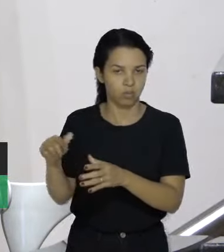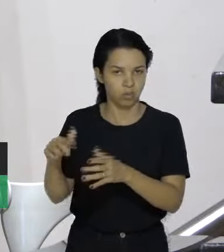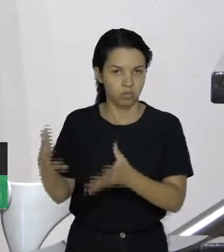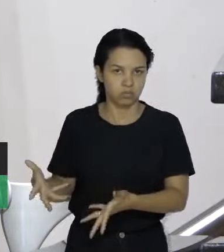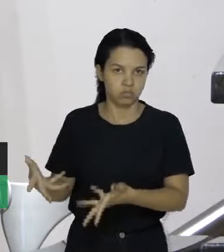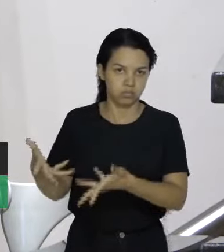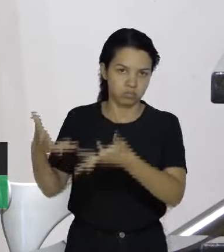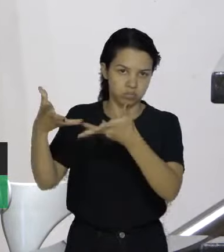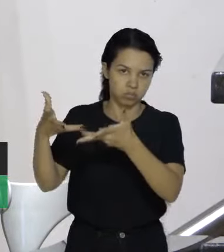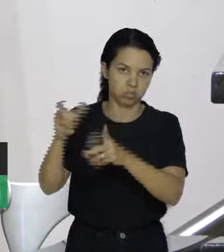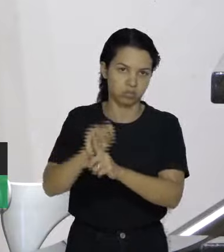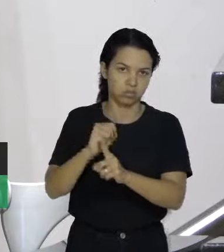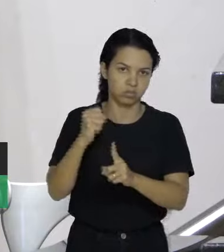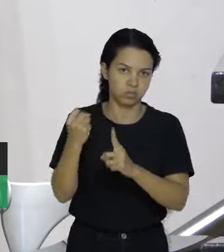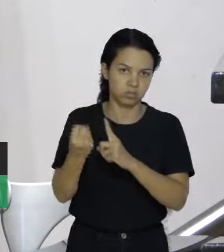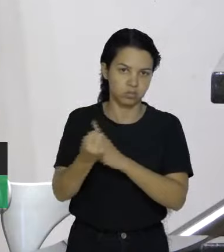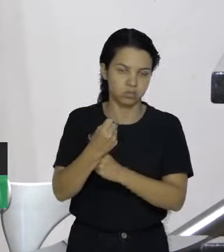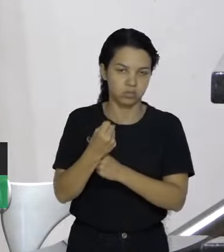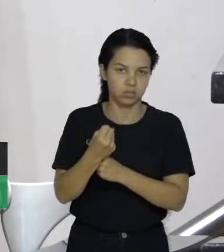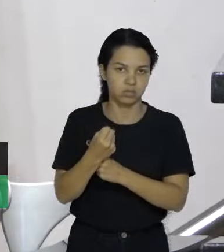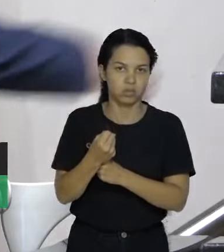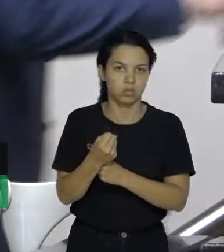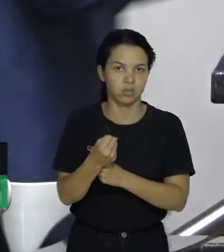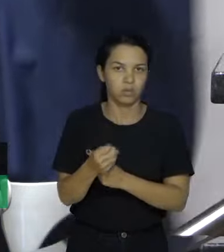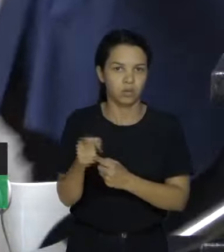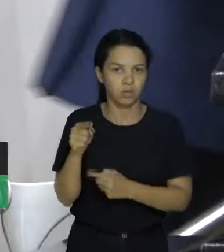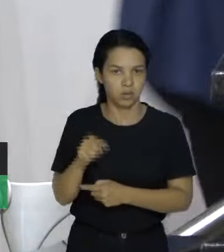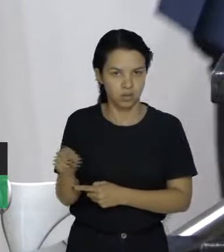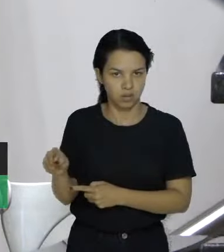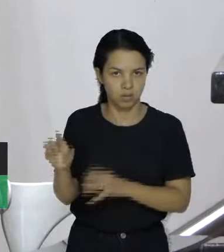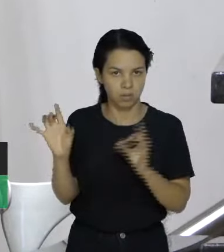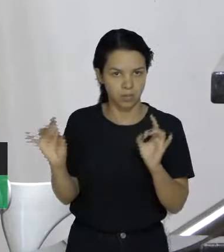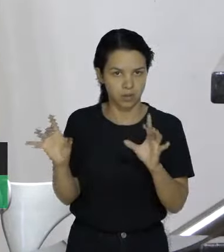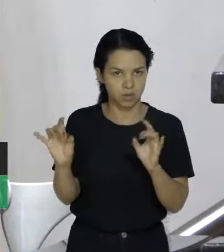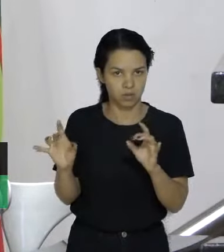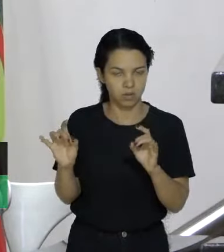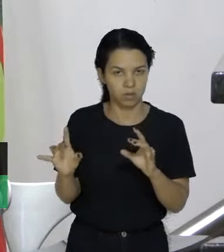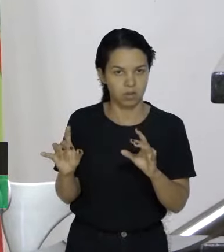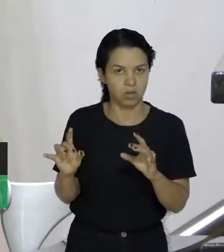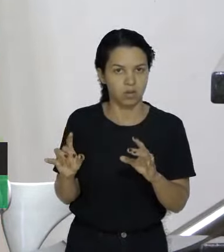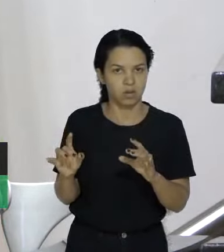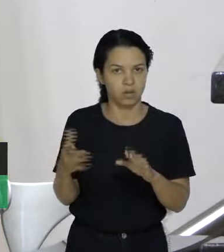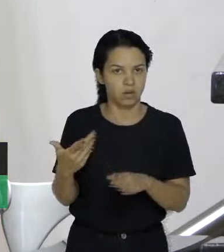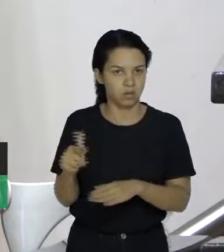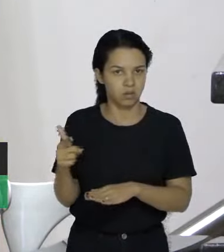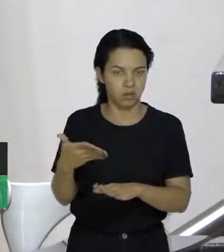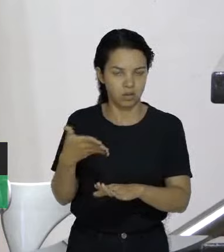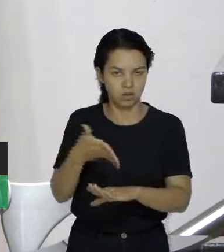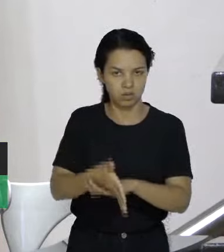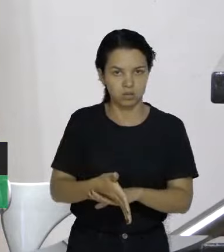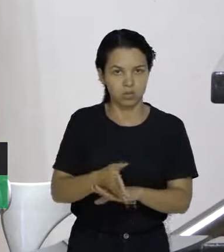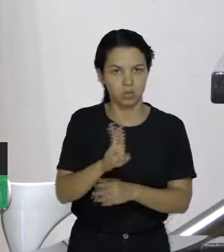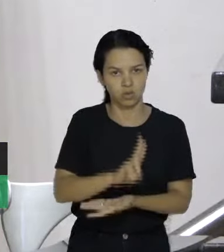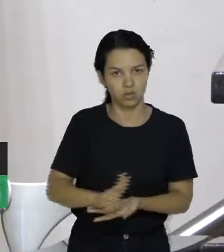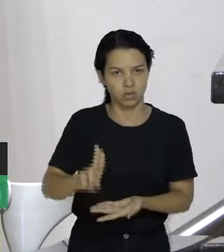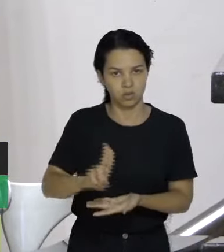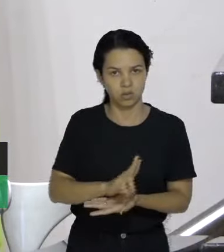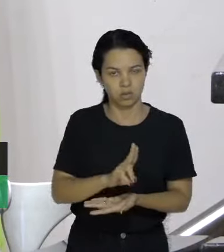socialmente os quais já obtiveram privilégio inequívoco de acesso a uma universidade